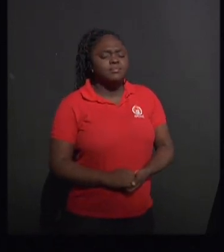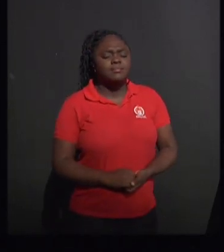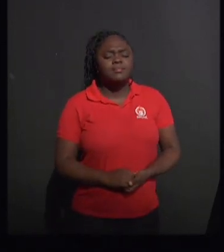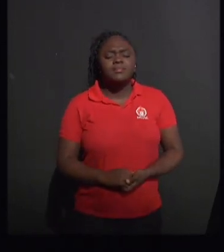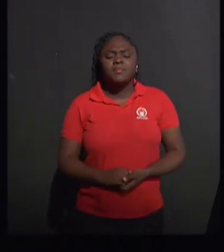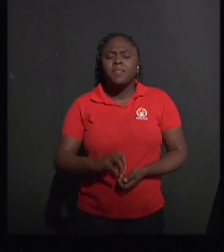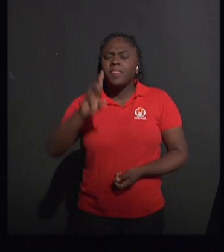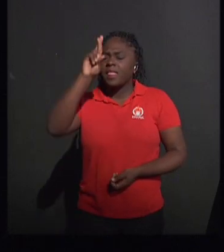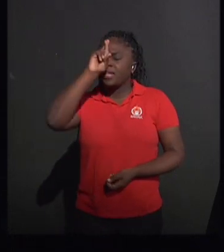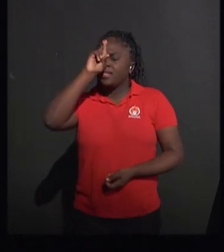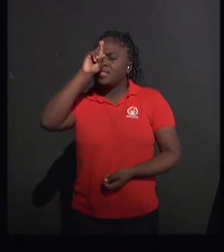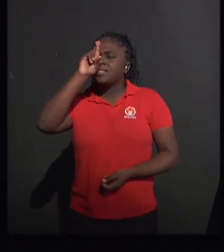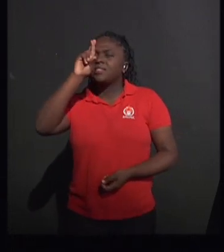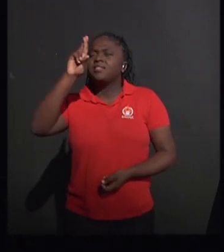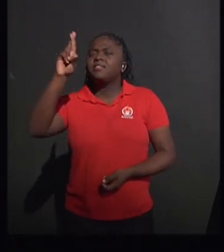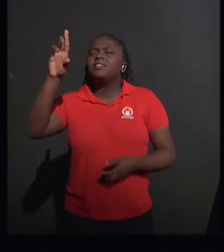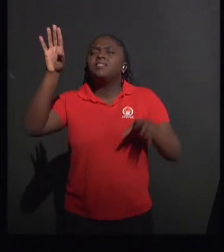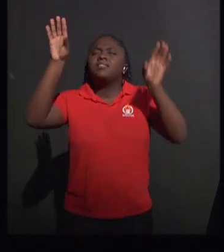Abra o céu, Senhor.